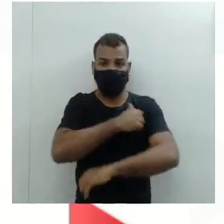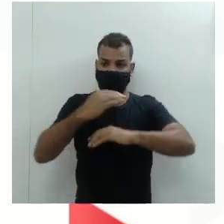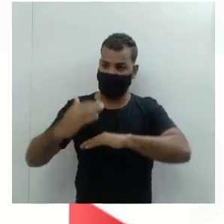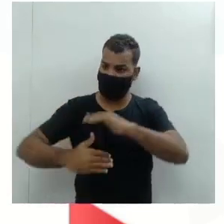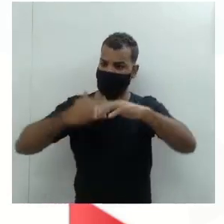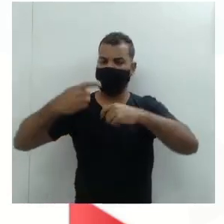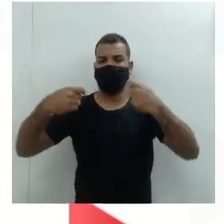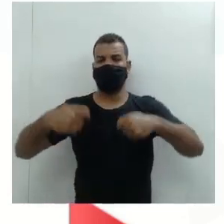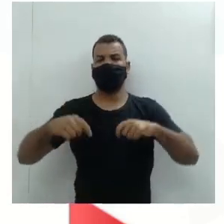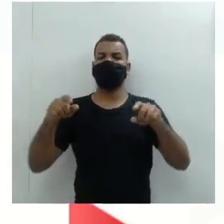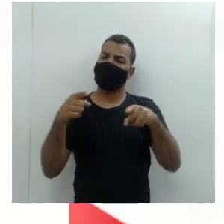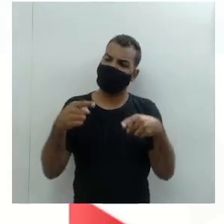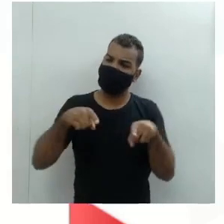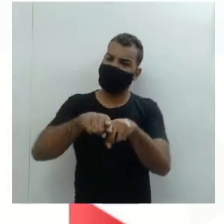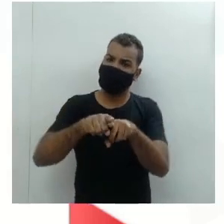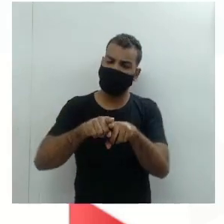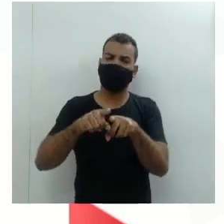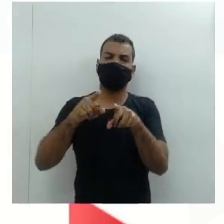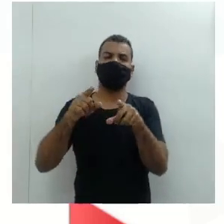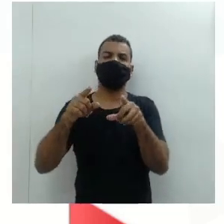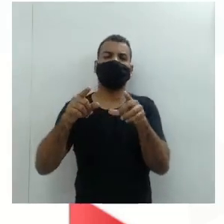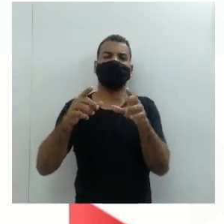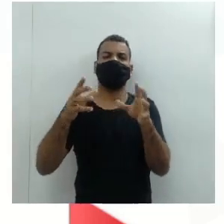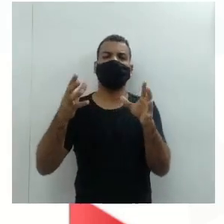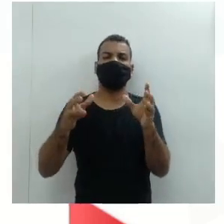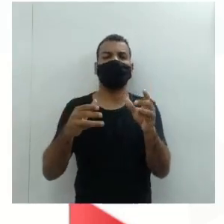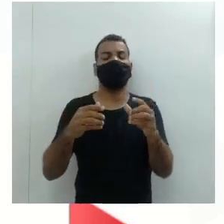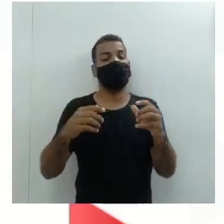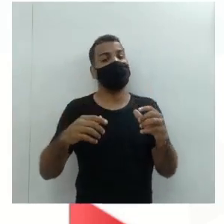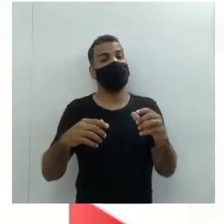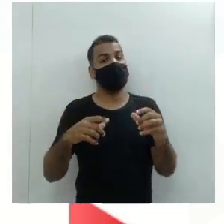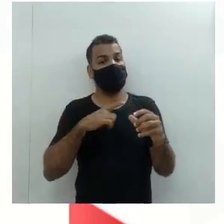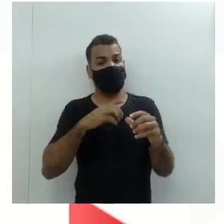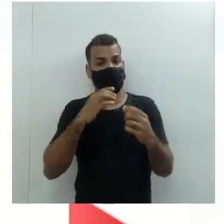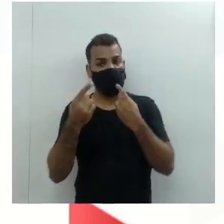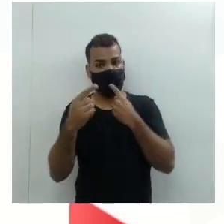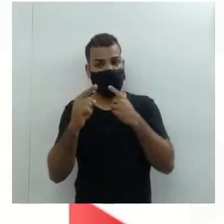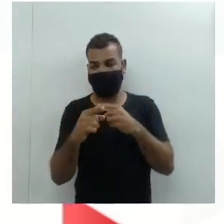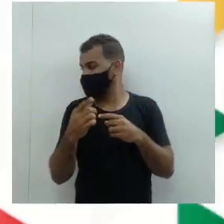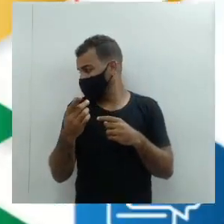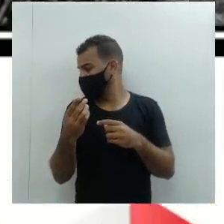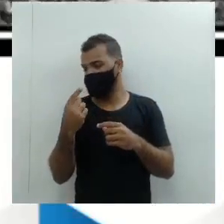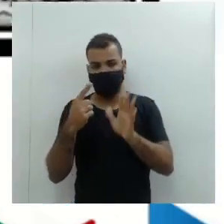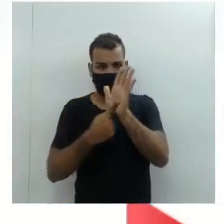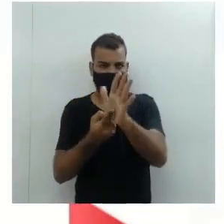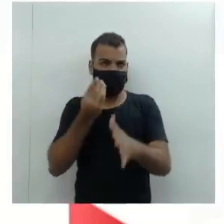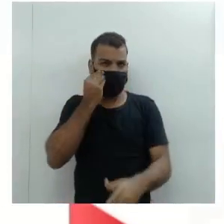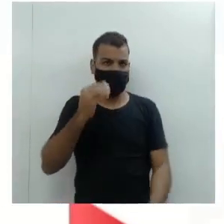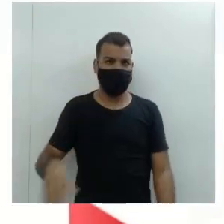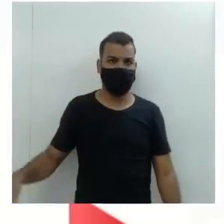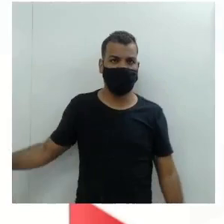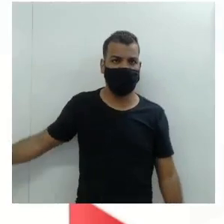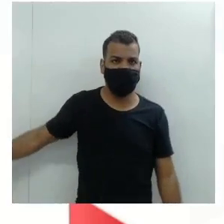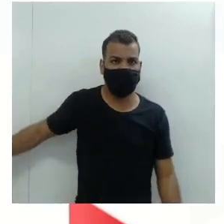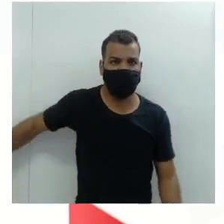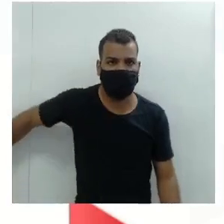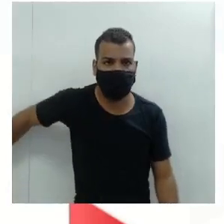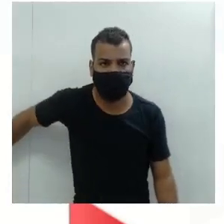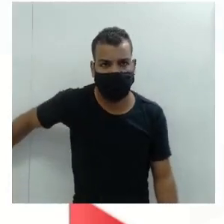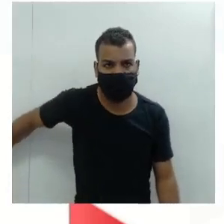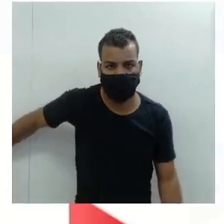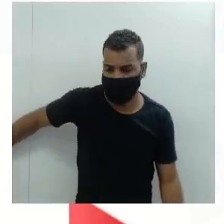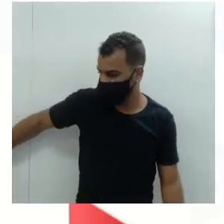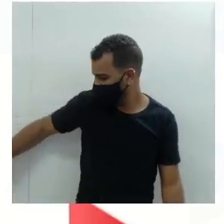estão associadas justamente a esse elemento crítico. Poderíamos avançar, professor Robson? Eu gostei muito, como o senhor falou,